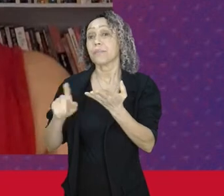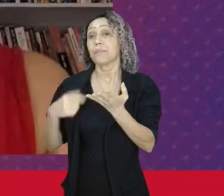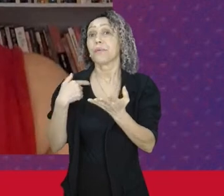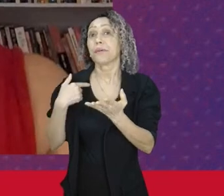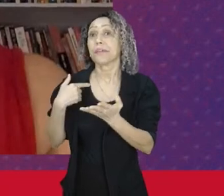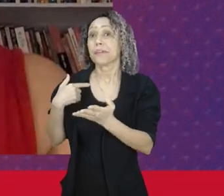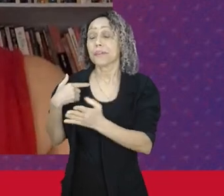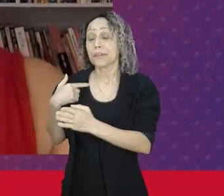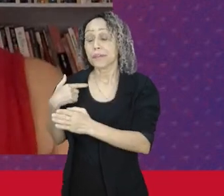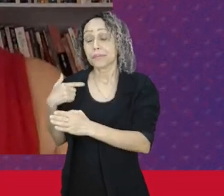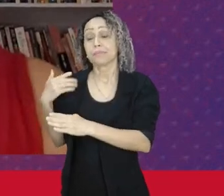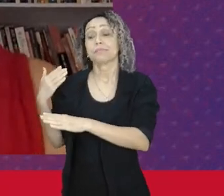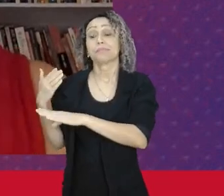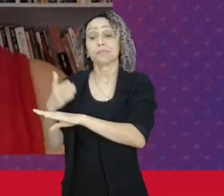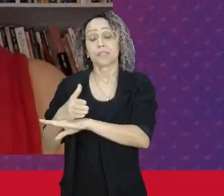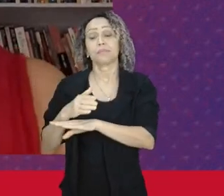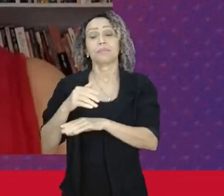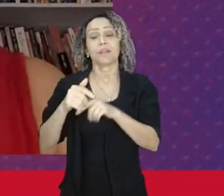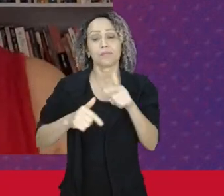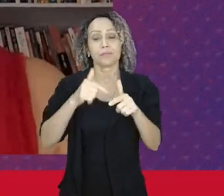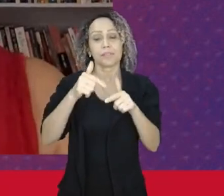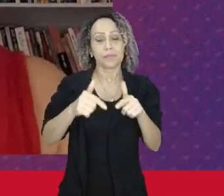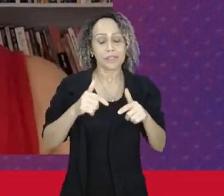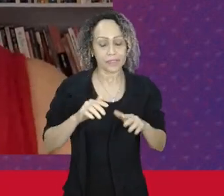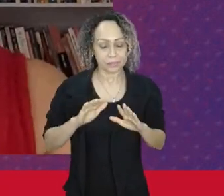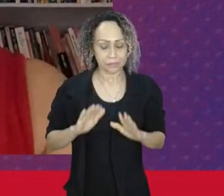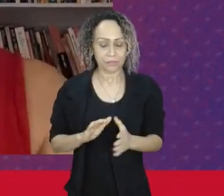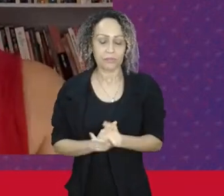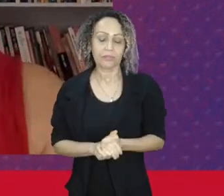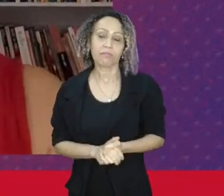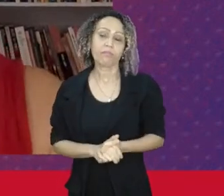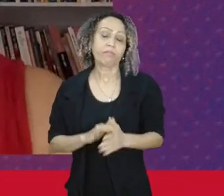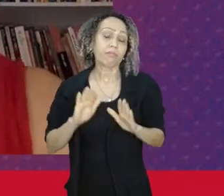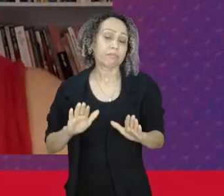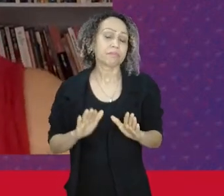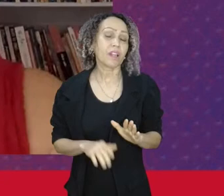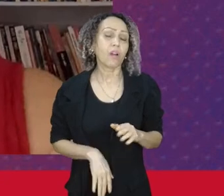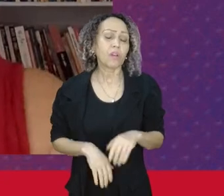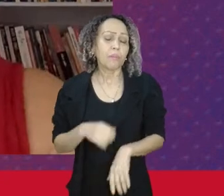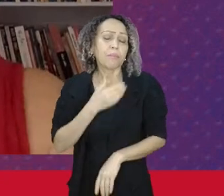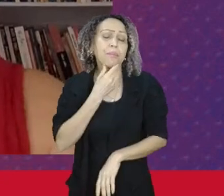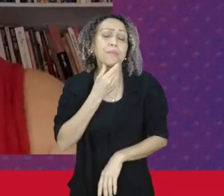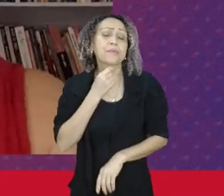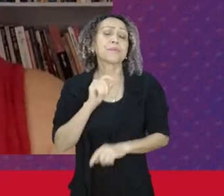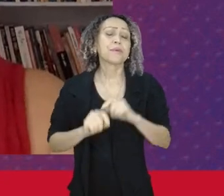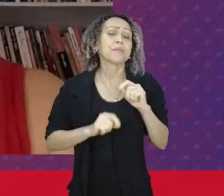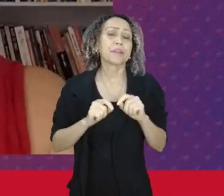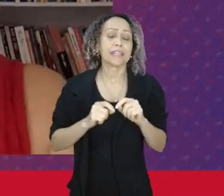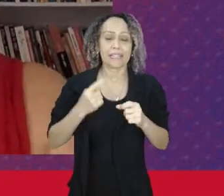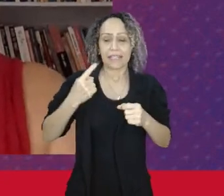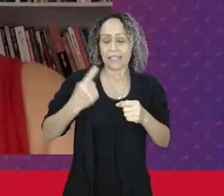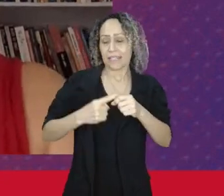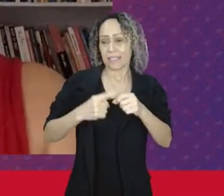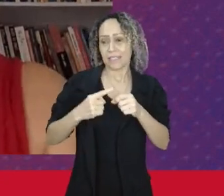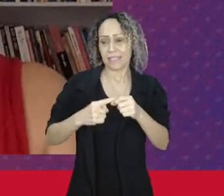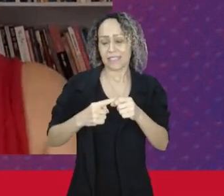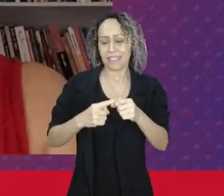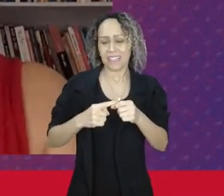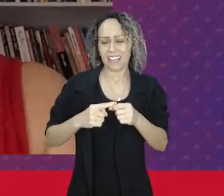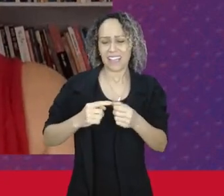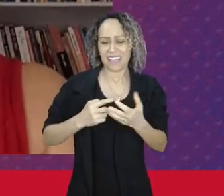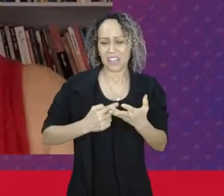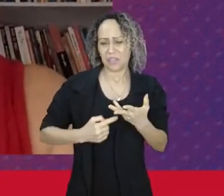Enquanto, para os homens, a cidade oferece todas as coisas, né? Oferece todas